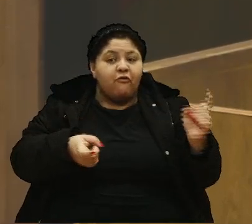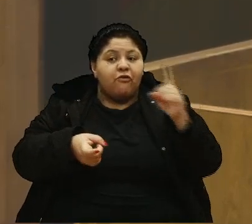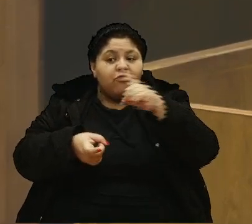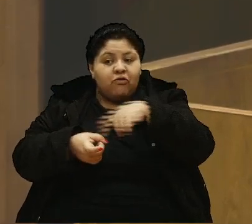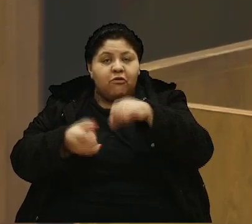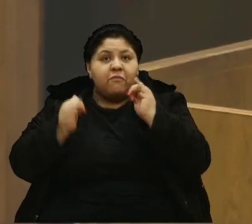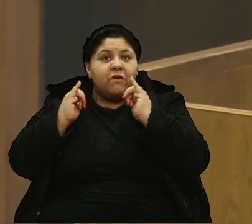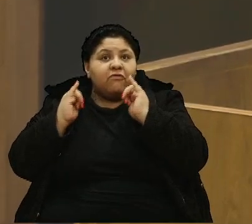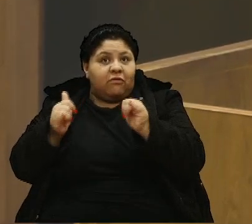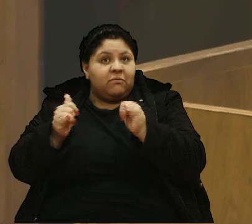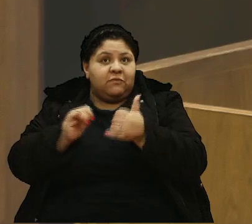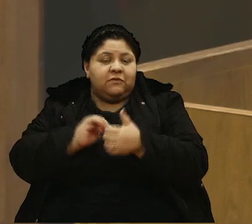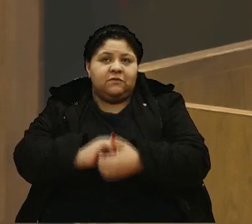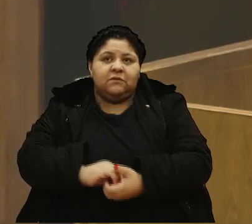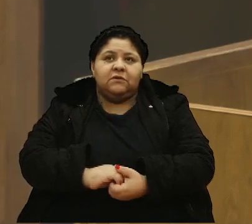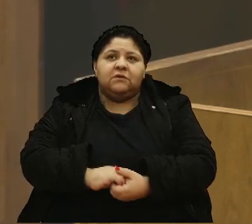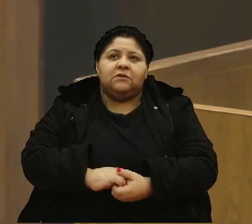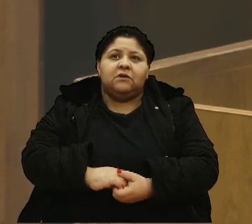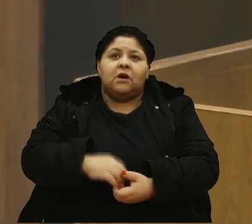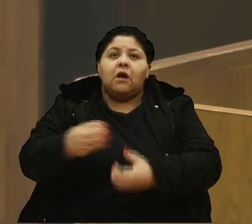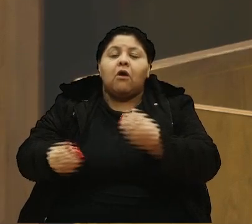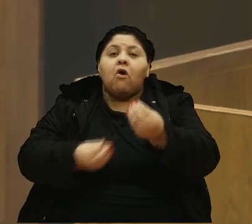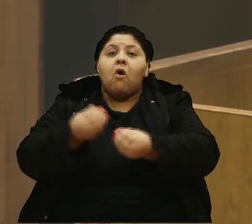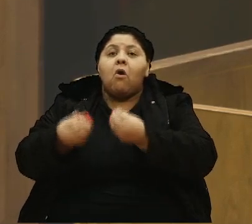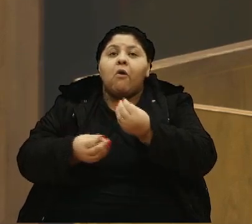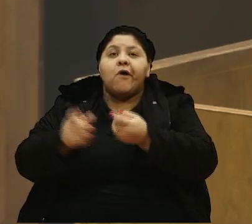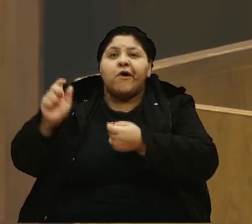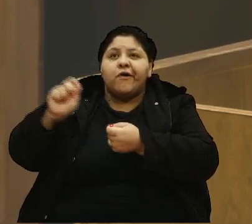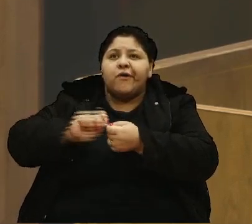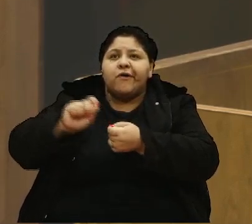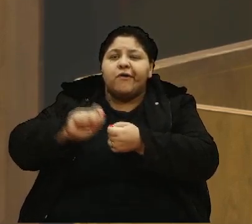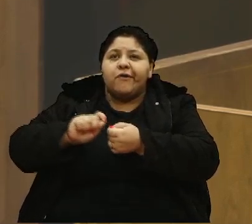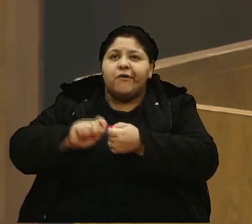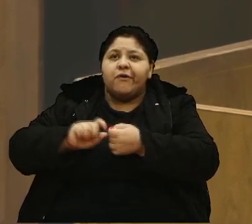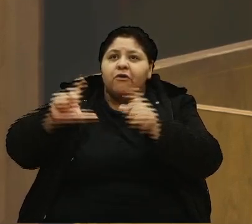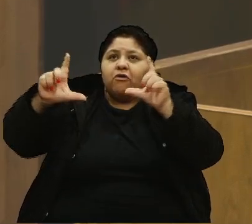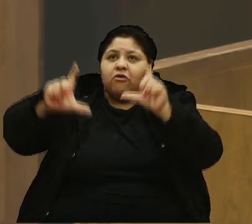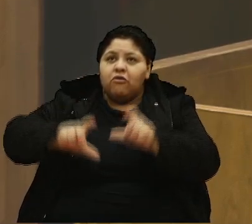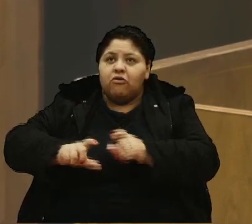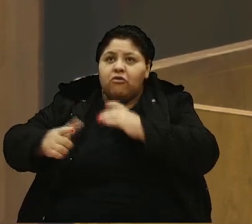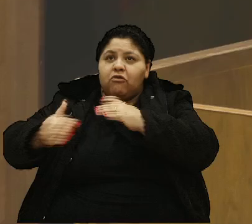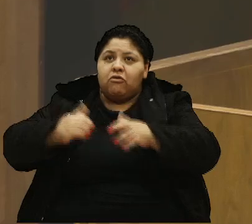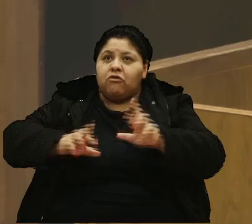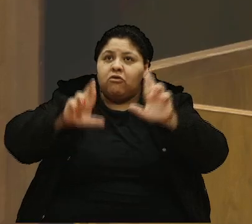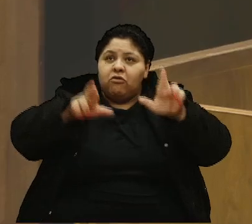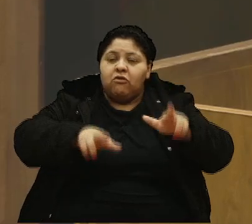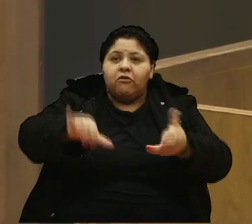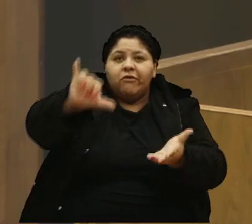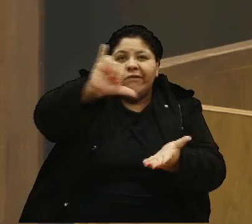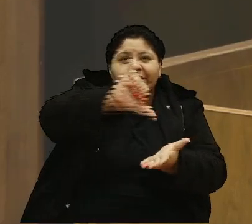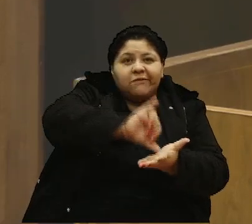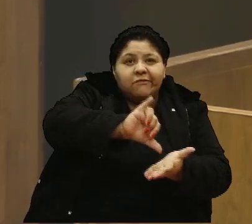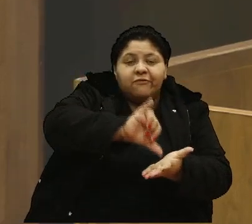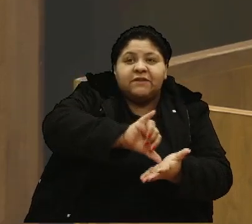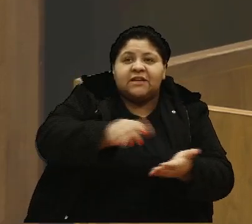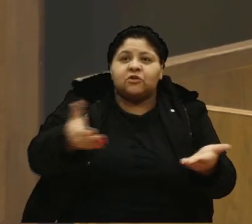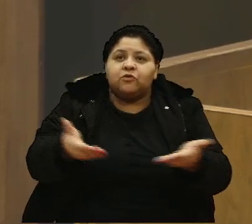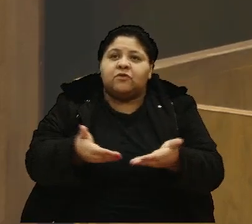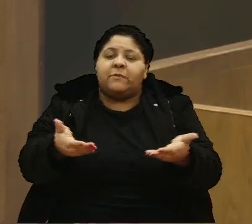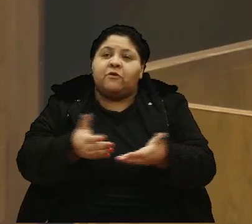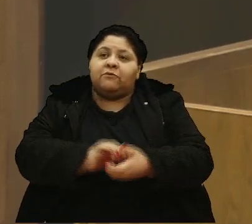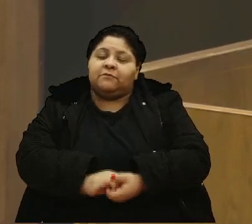ônibus. Como que a gente faz para reduzir o engarrafamento da região central? Então, nós temos